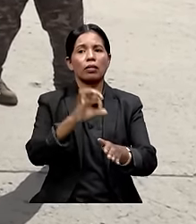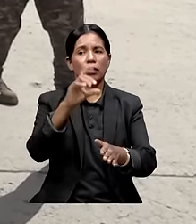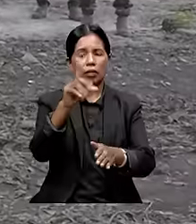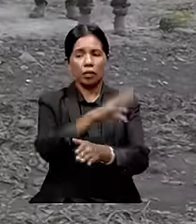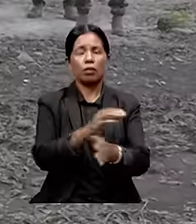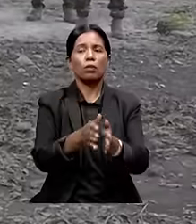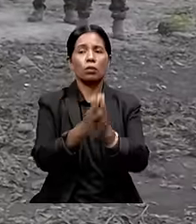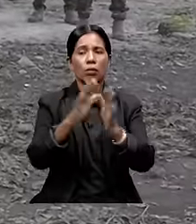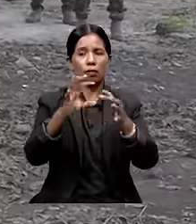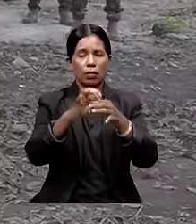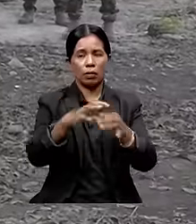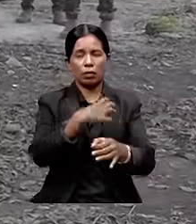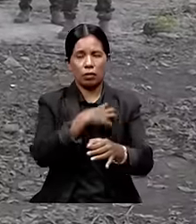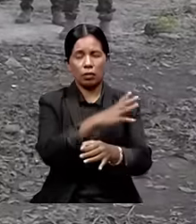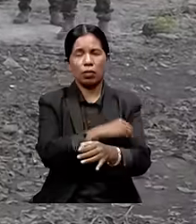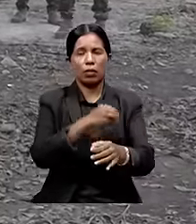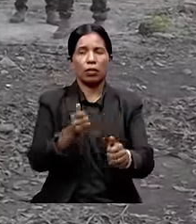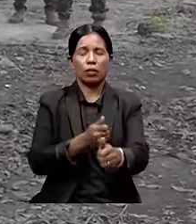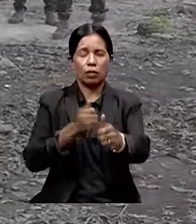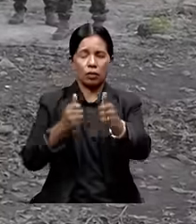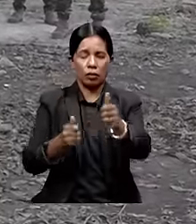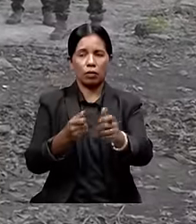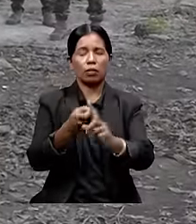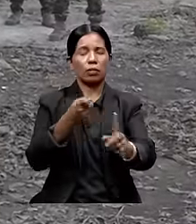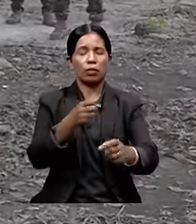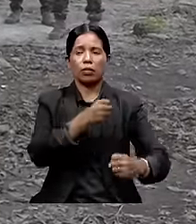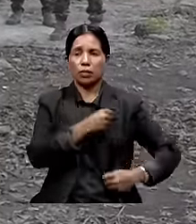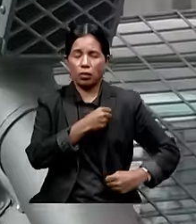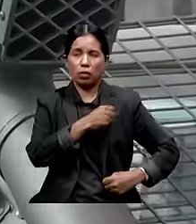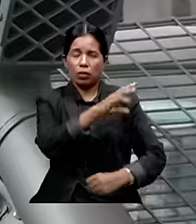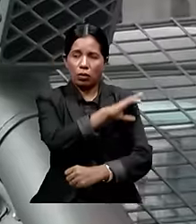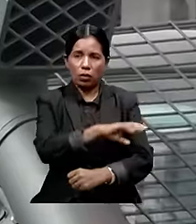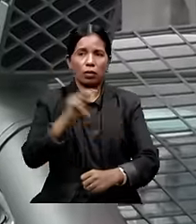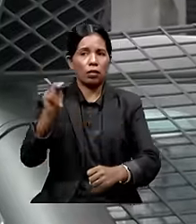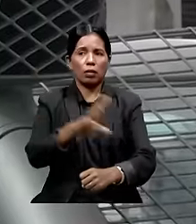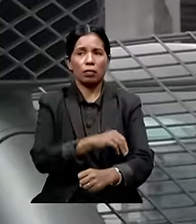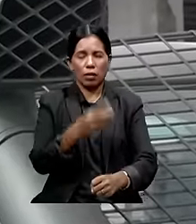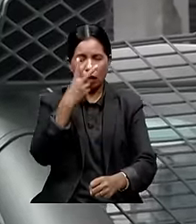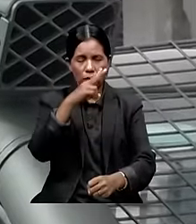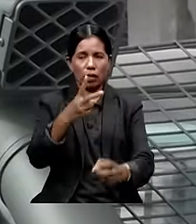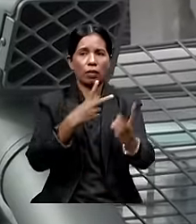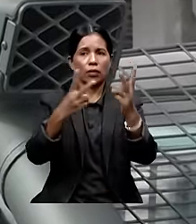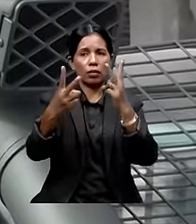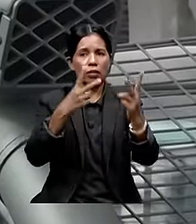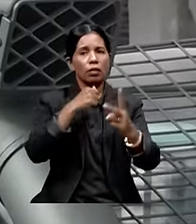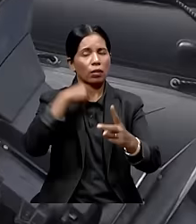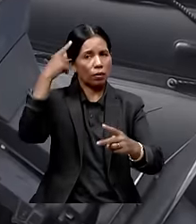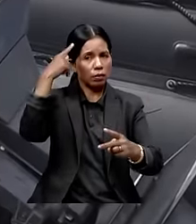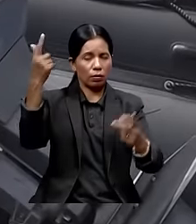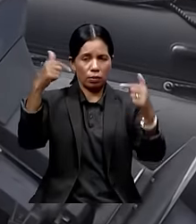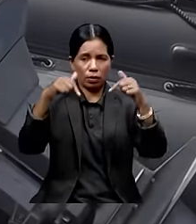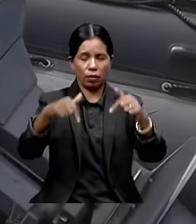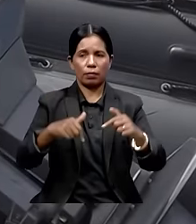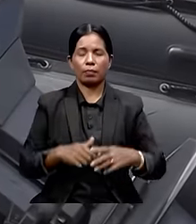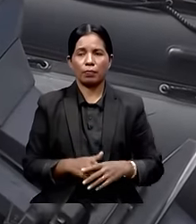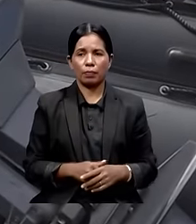membro FFDT no Pentel, cumpri doutrina usi militar no segurança nian, no nebe la segura visita pastoral Papa Francisco no